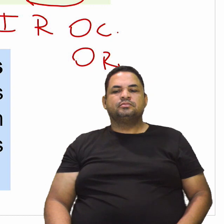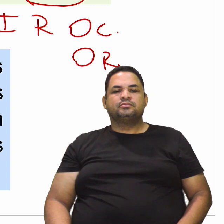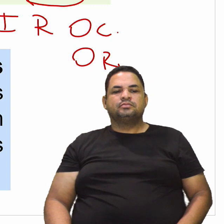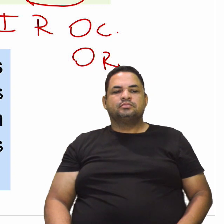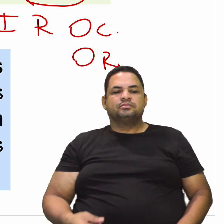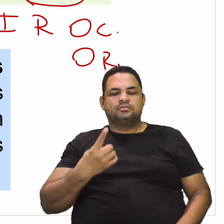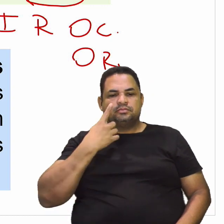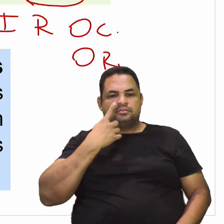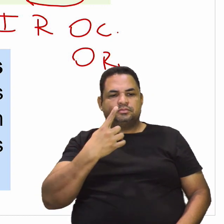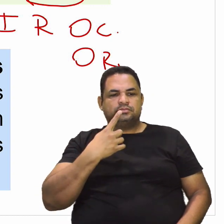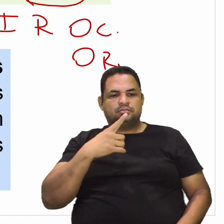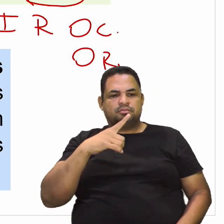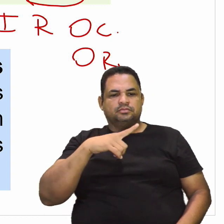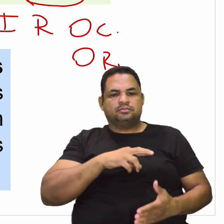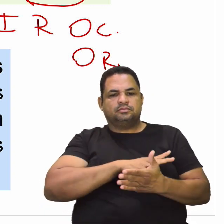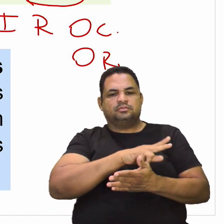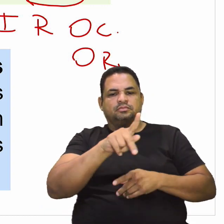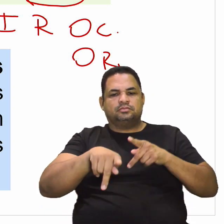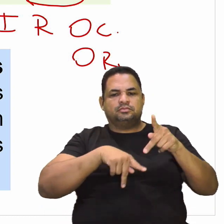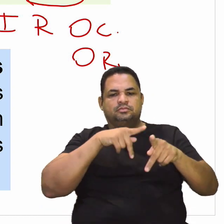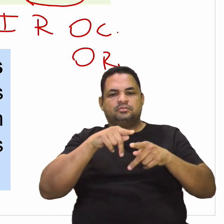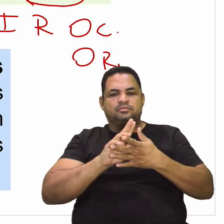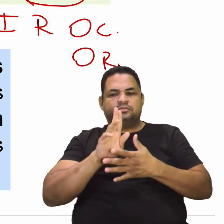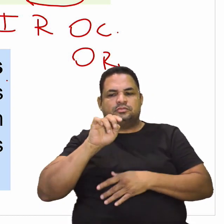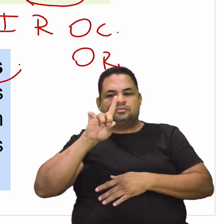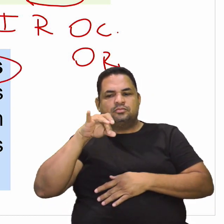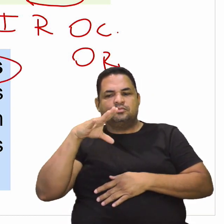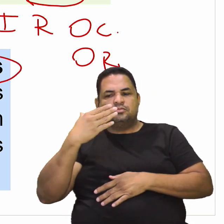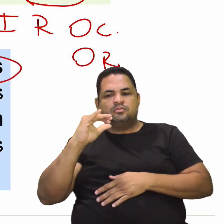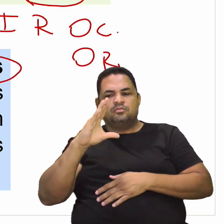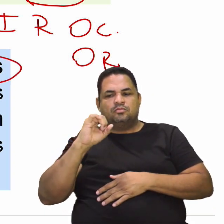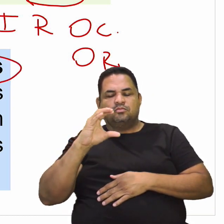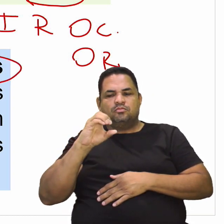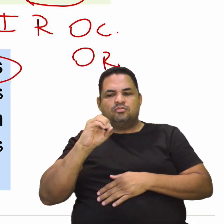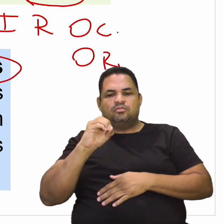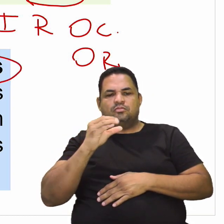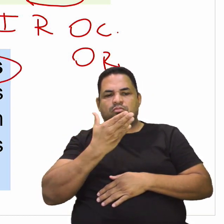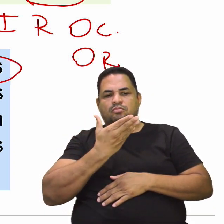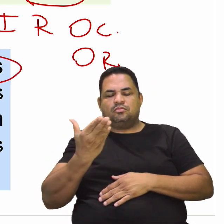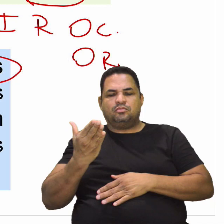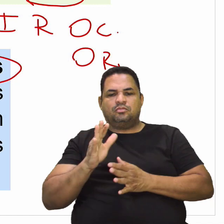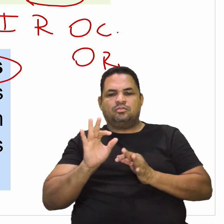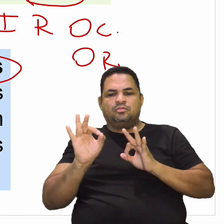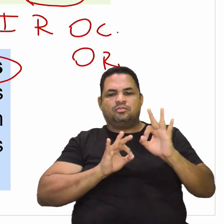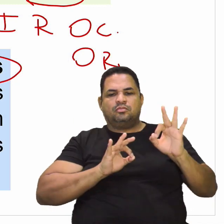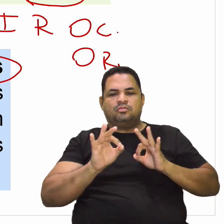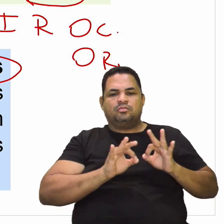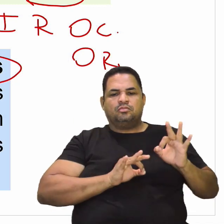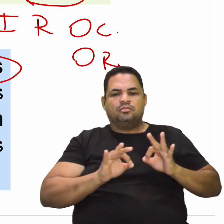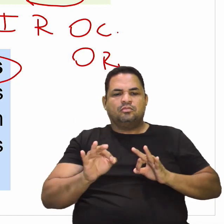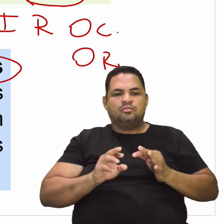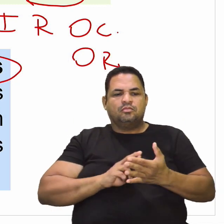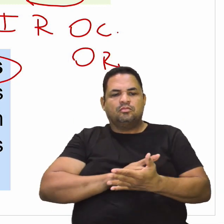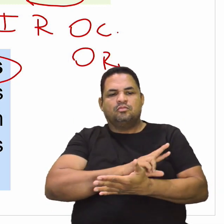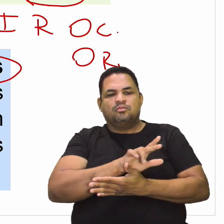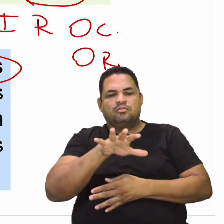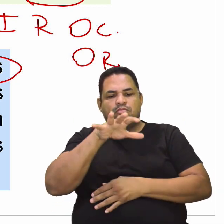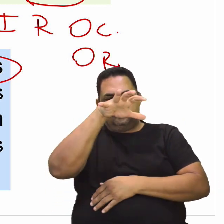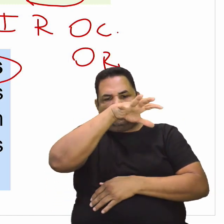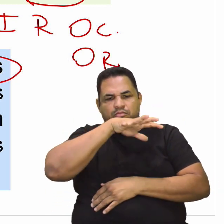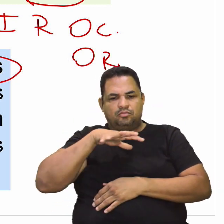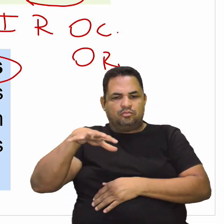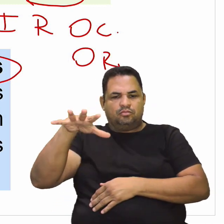Vejam, diversos povos germânicos, viu? Eles estabeleceram em